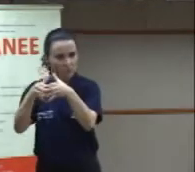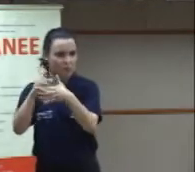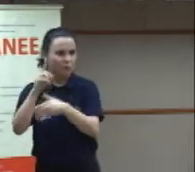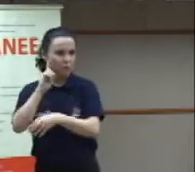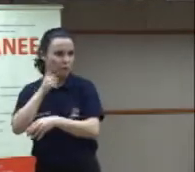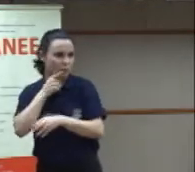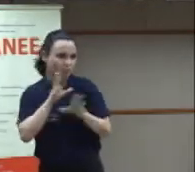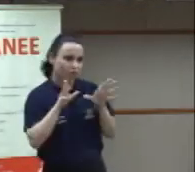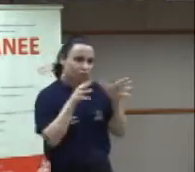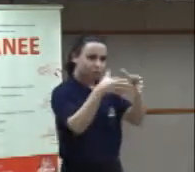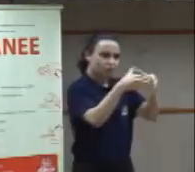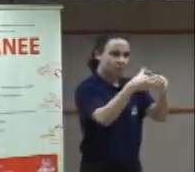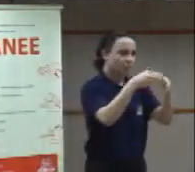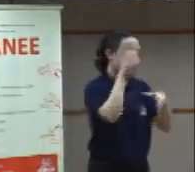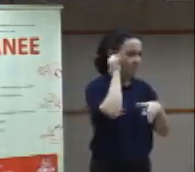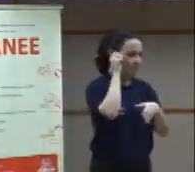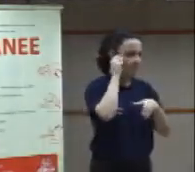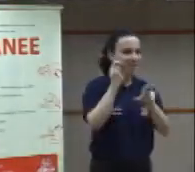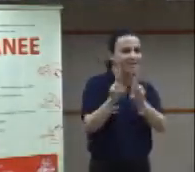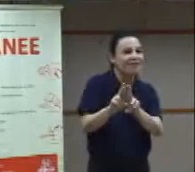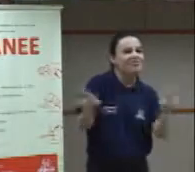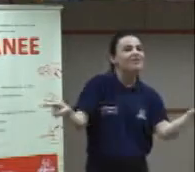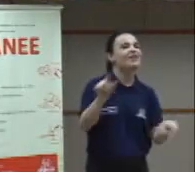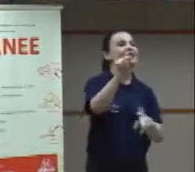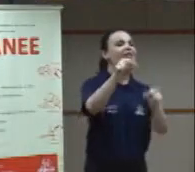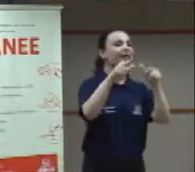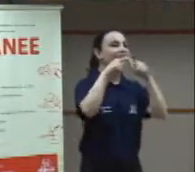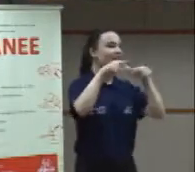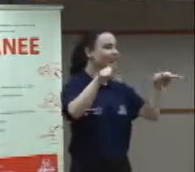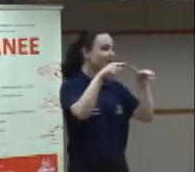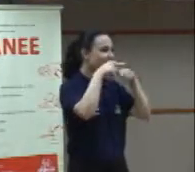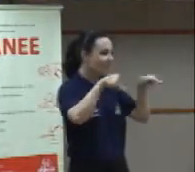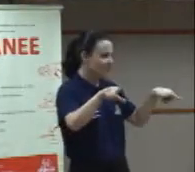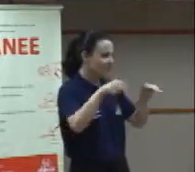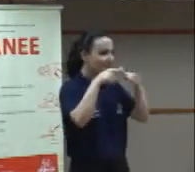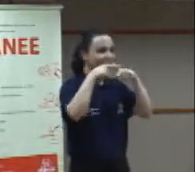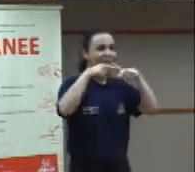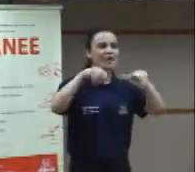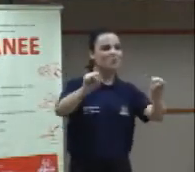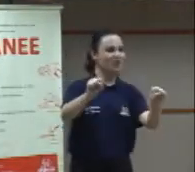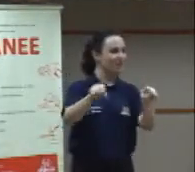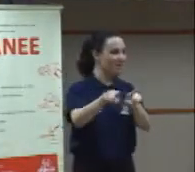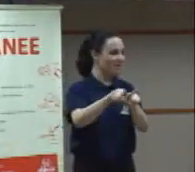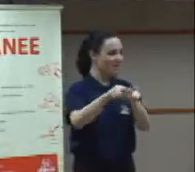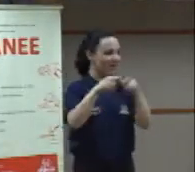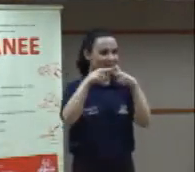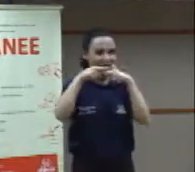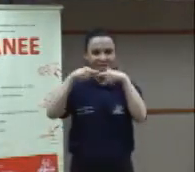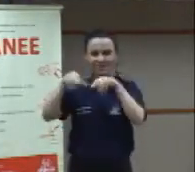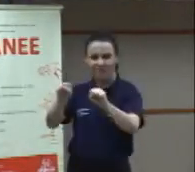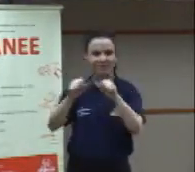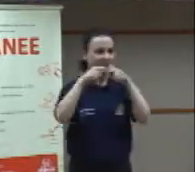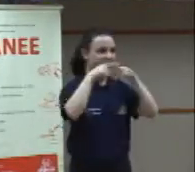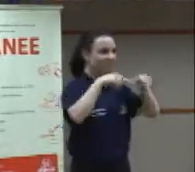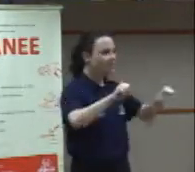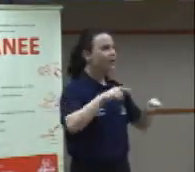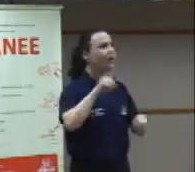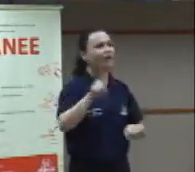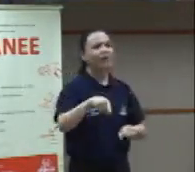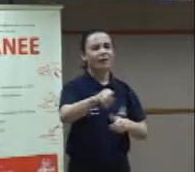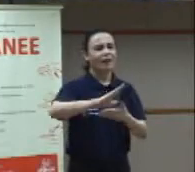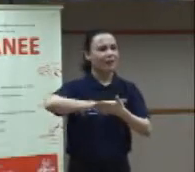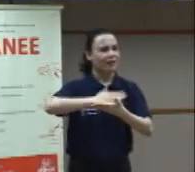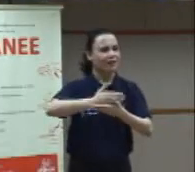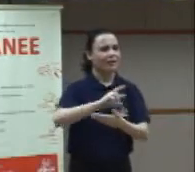linguística. Eu acredito que foi isso que alguém quis dizer, eu acho que o Rick Vilar quis